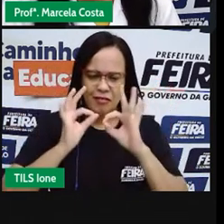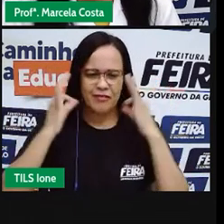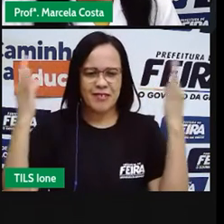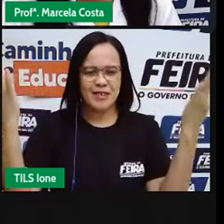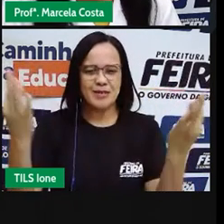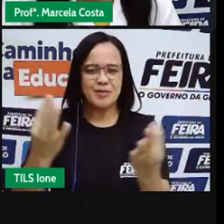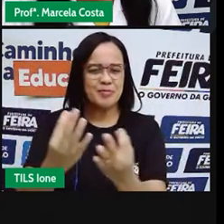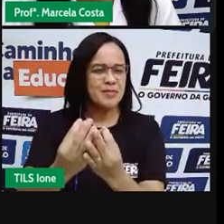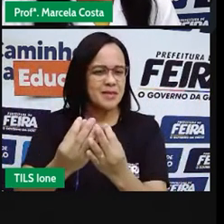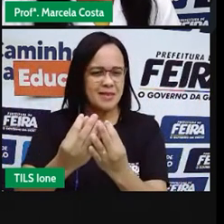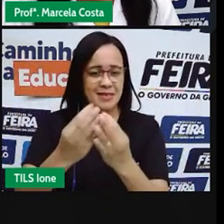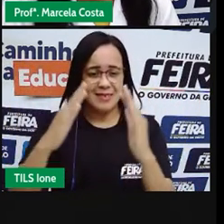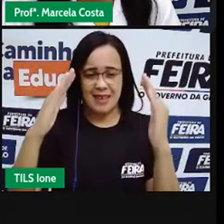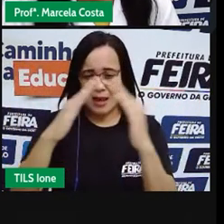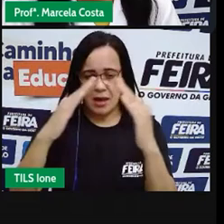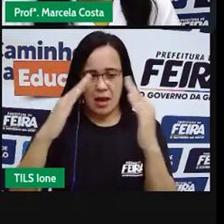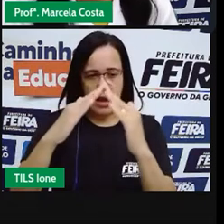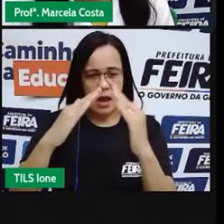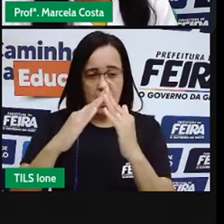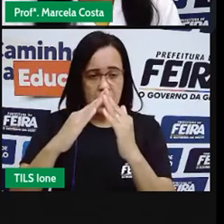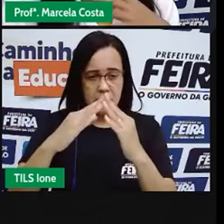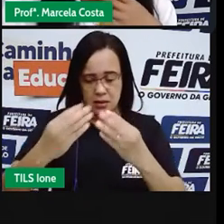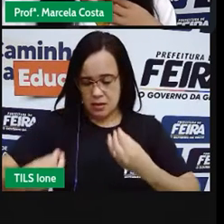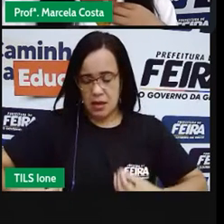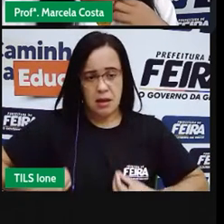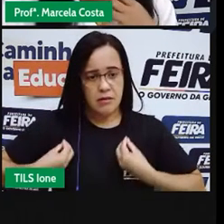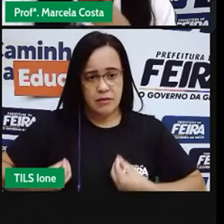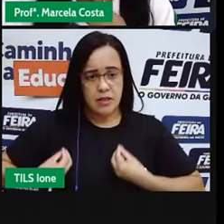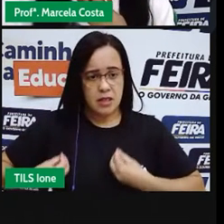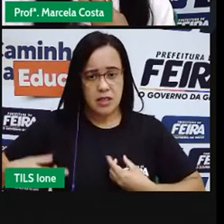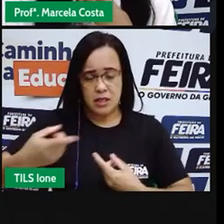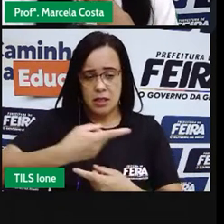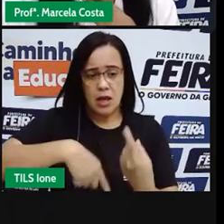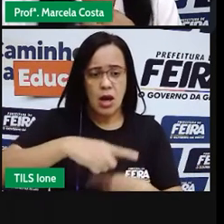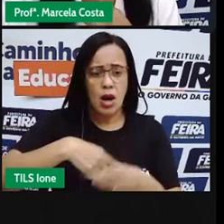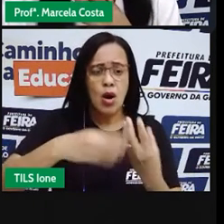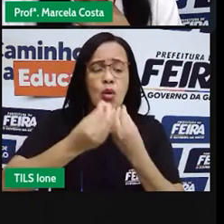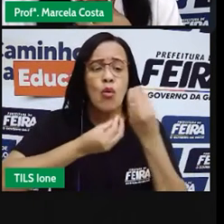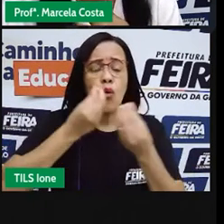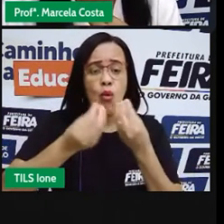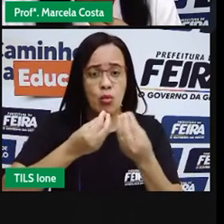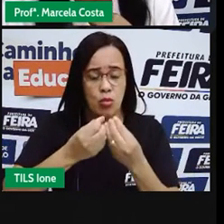tem como vir aqui fala sobre